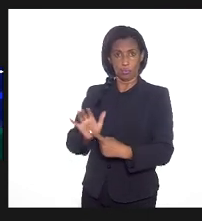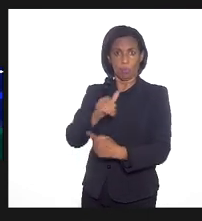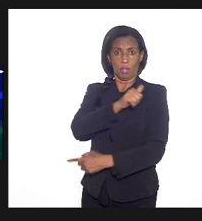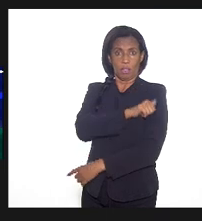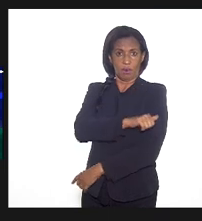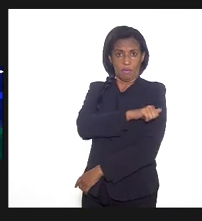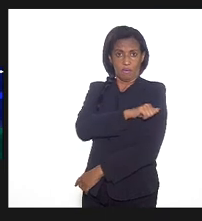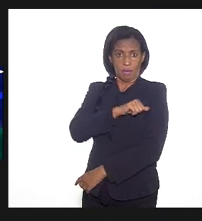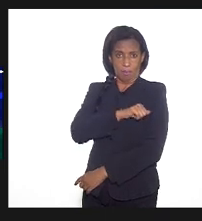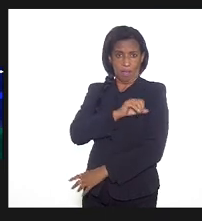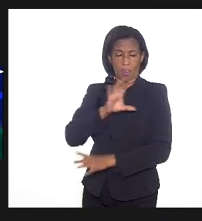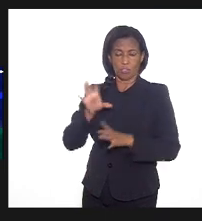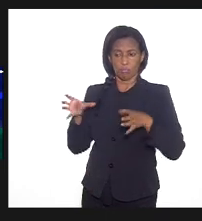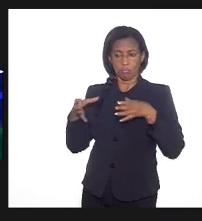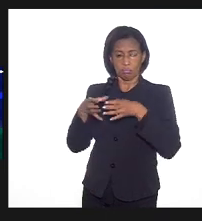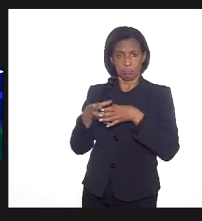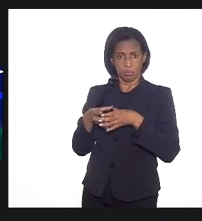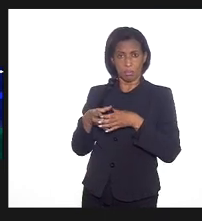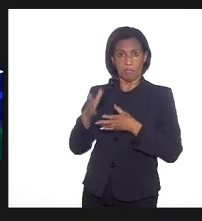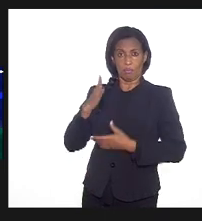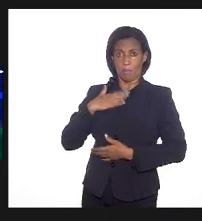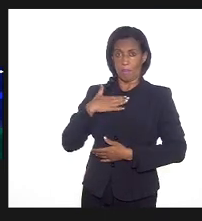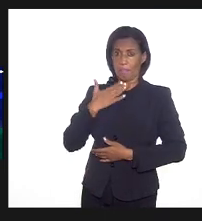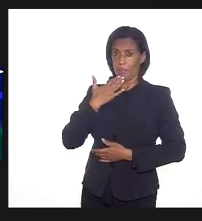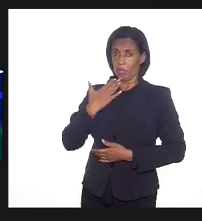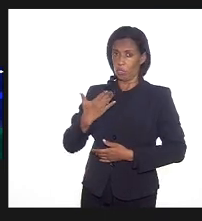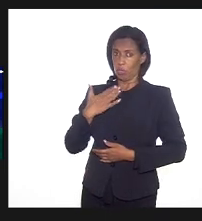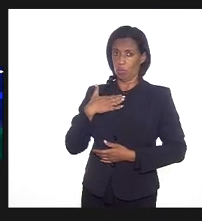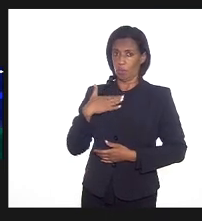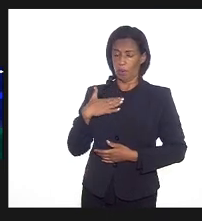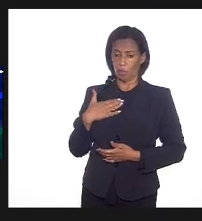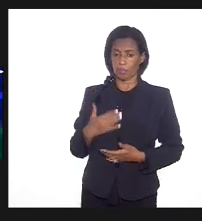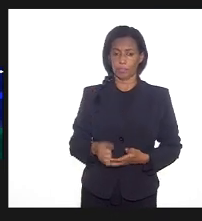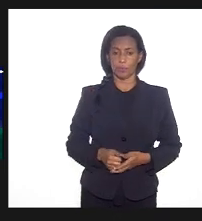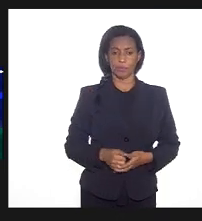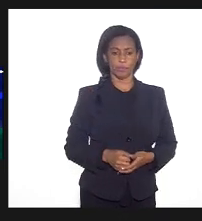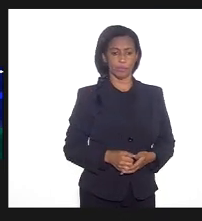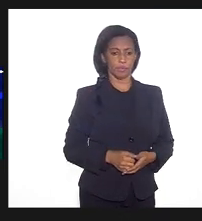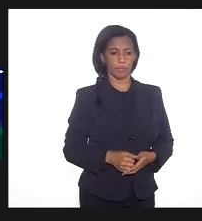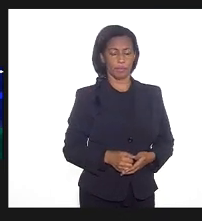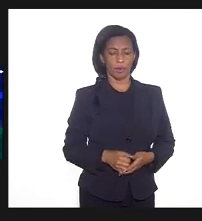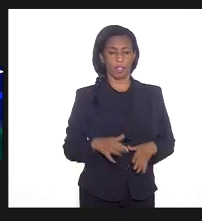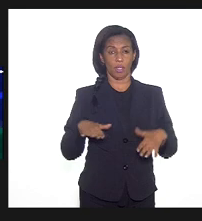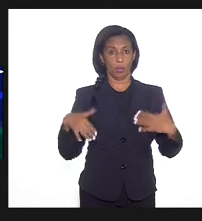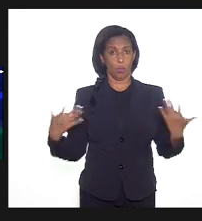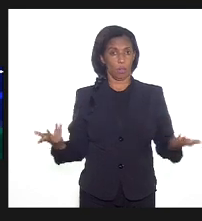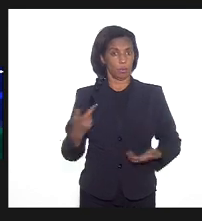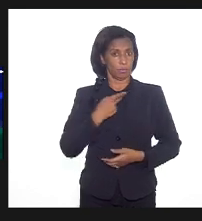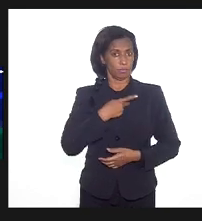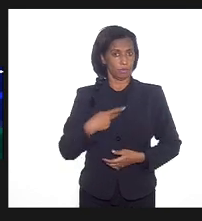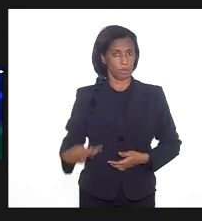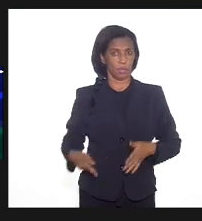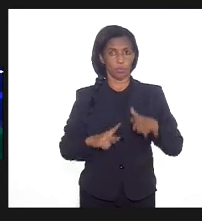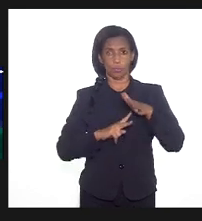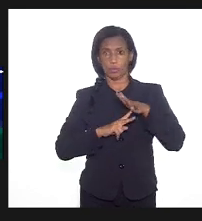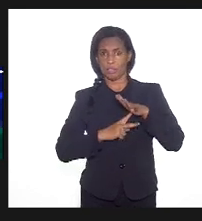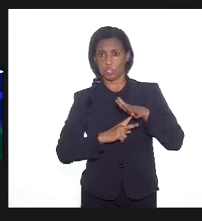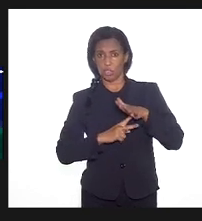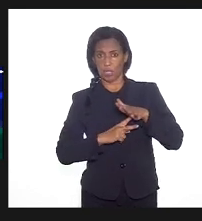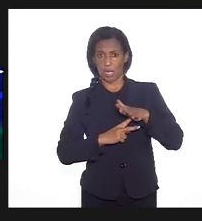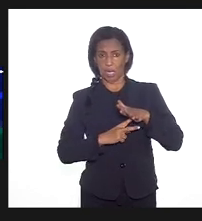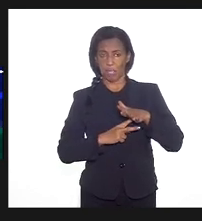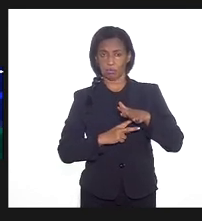porque foi uma solicitação minha enquanto presidente do sindicato dos